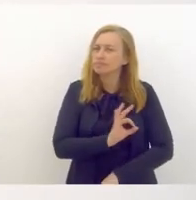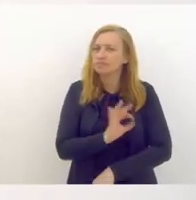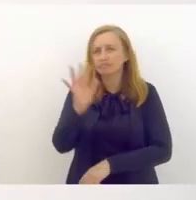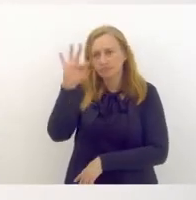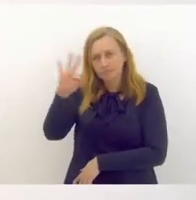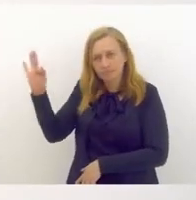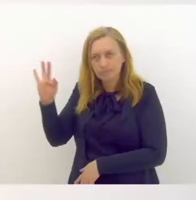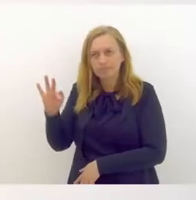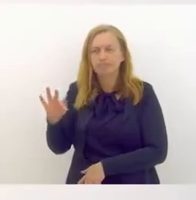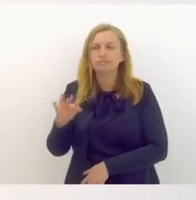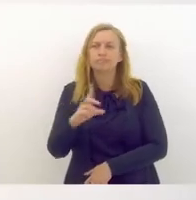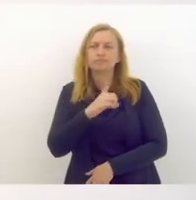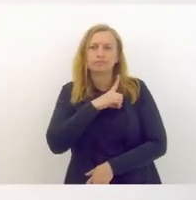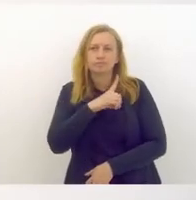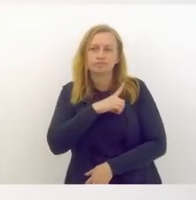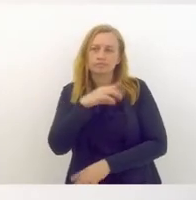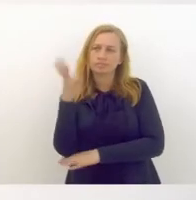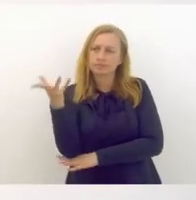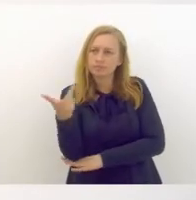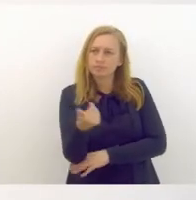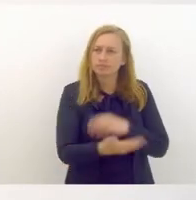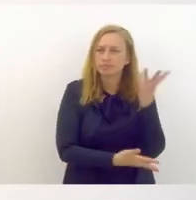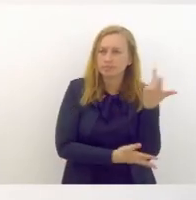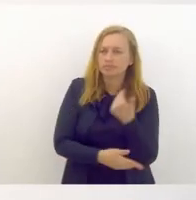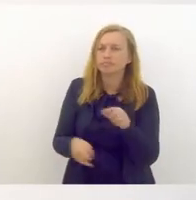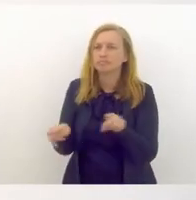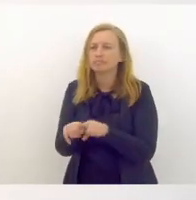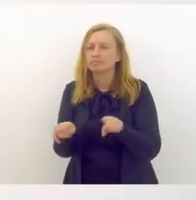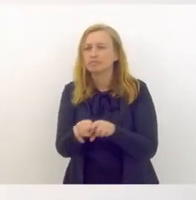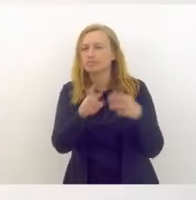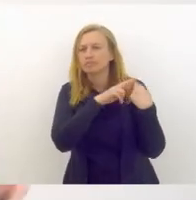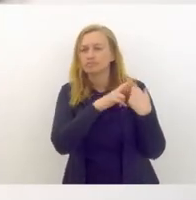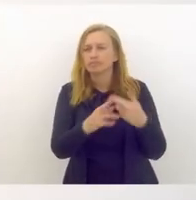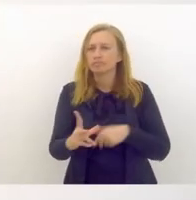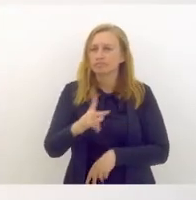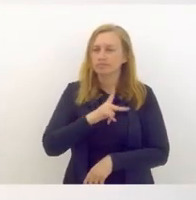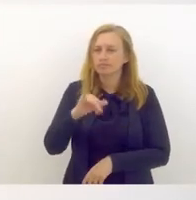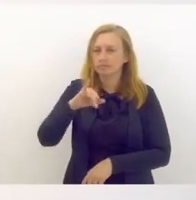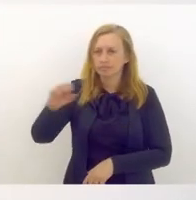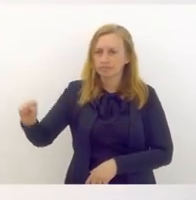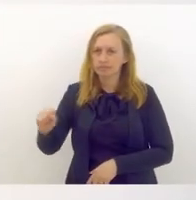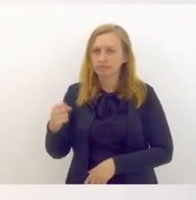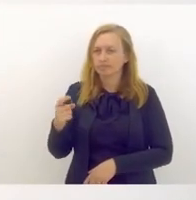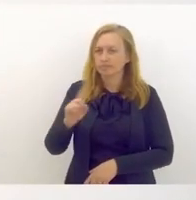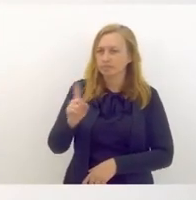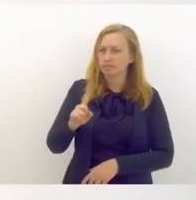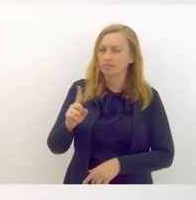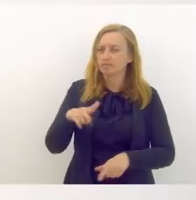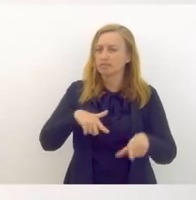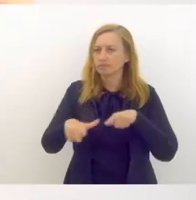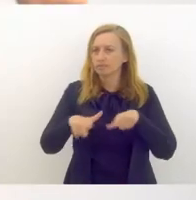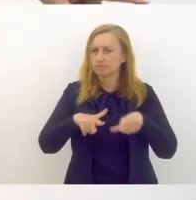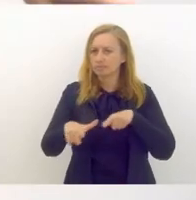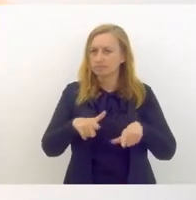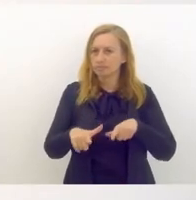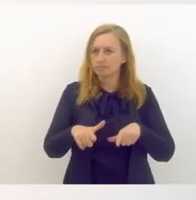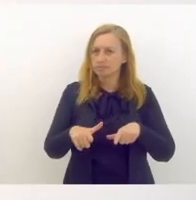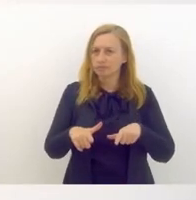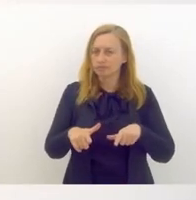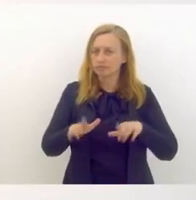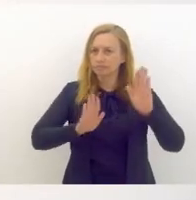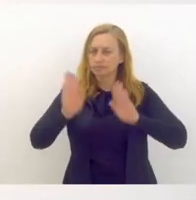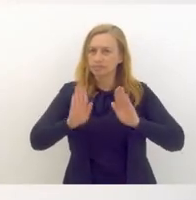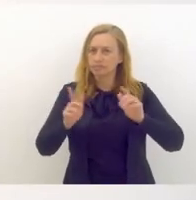a Delegacia do Meio Ambiente, inclusive responsabilizando o próprio INEA pela sua omissão no tocante ao licenciamento ambiental